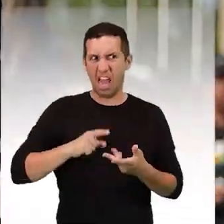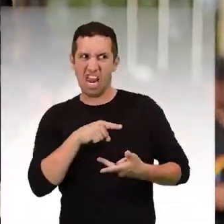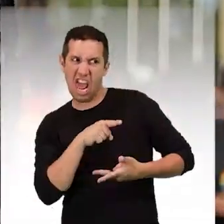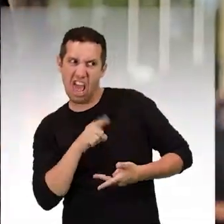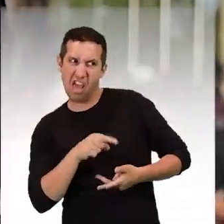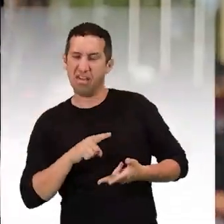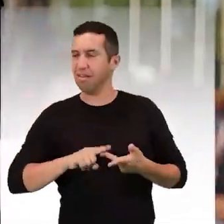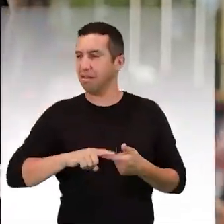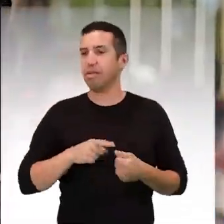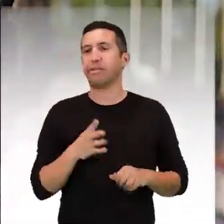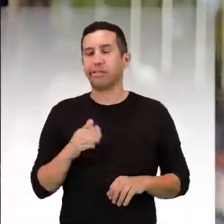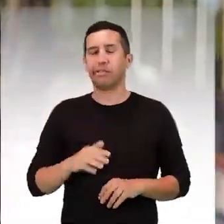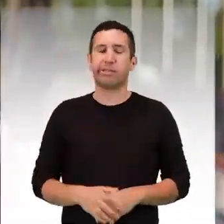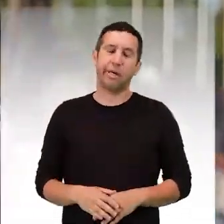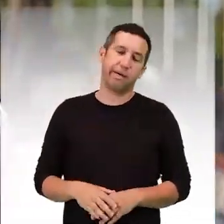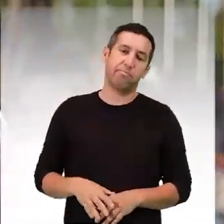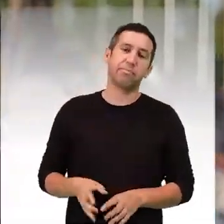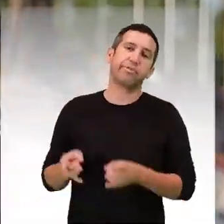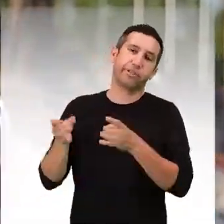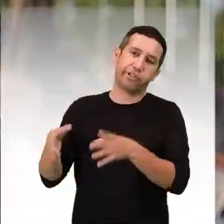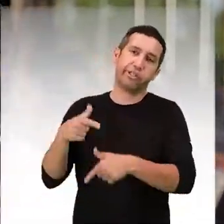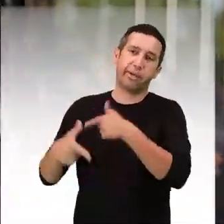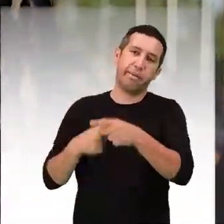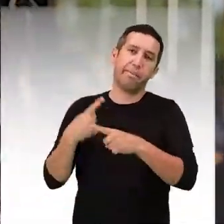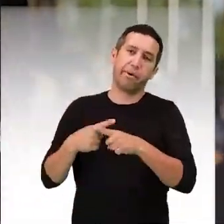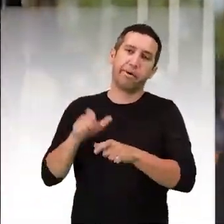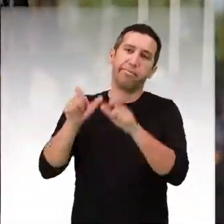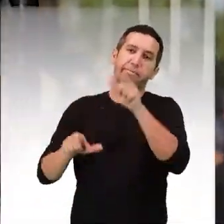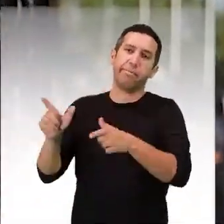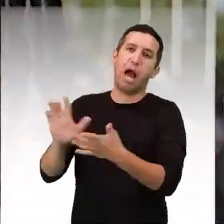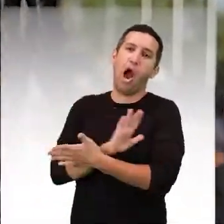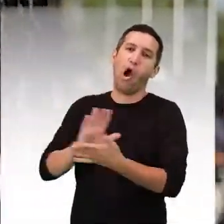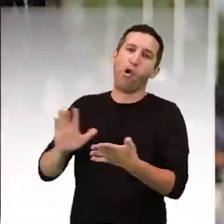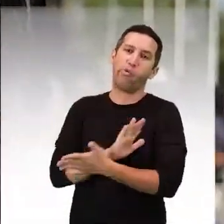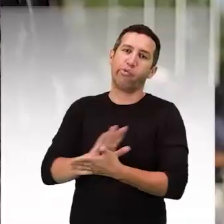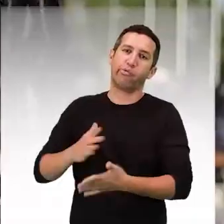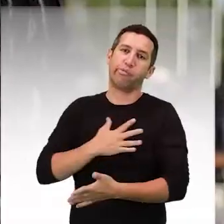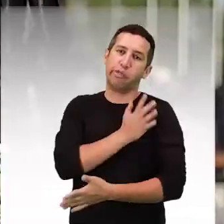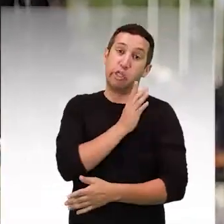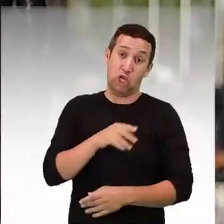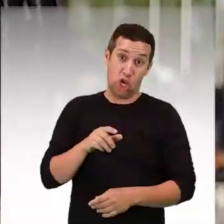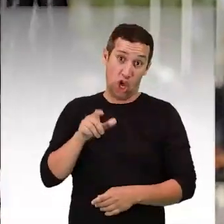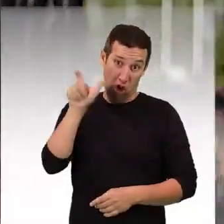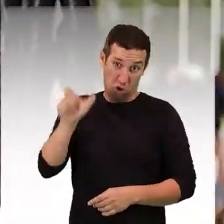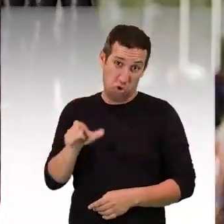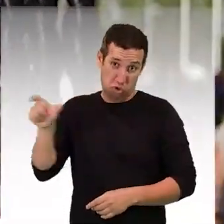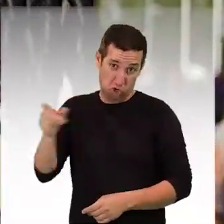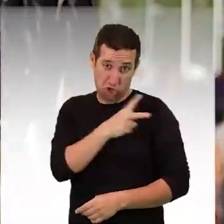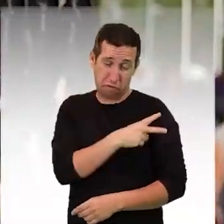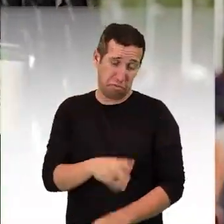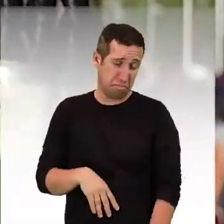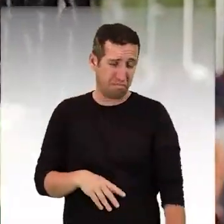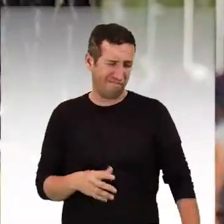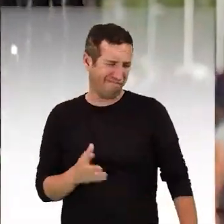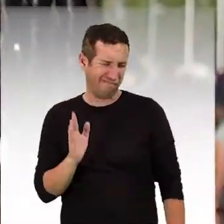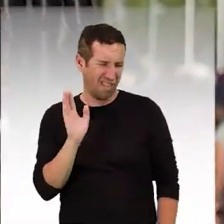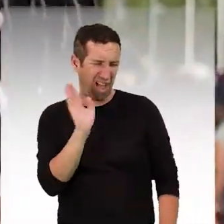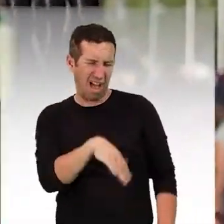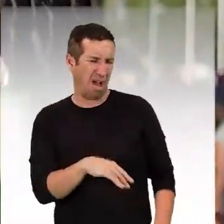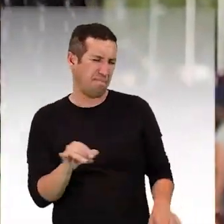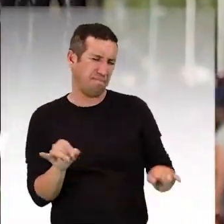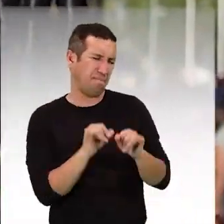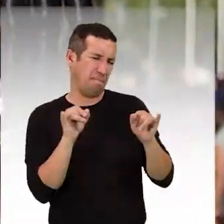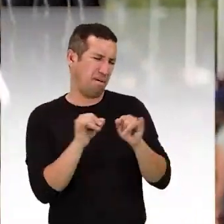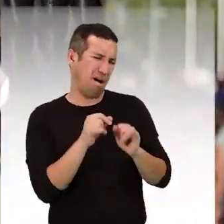para sair de emprego por conta de preconceito de funcionários e os chefes passaram assim, tipo, não ligaram para isso, falaram que